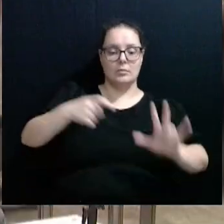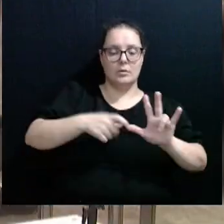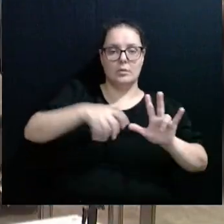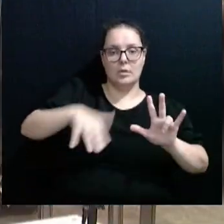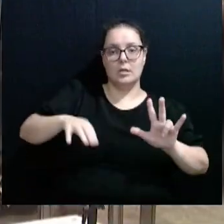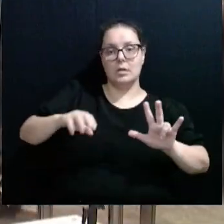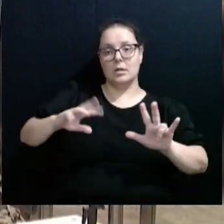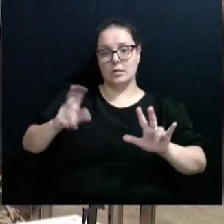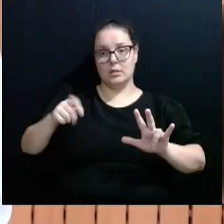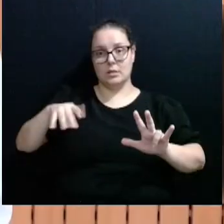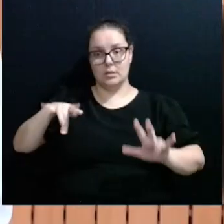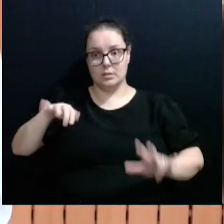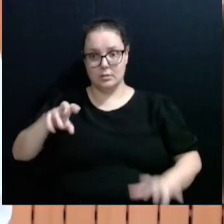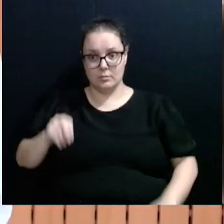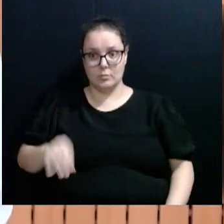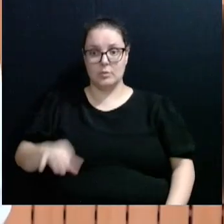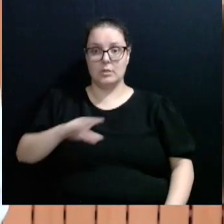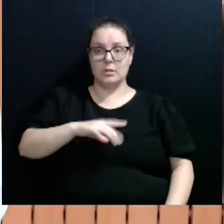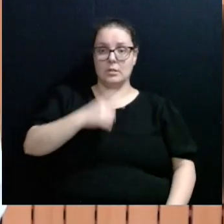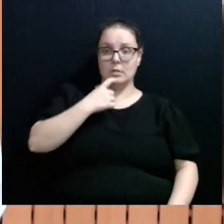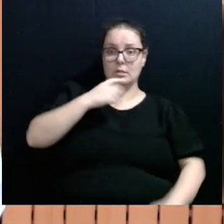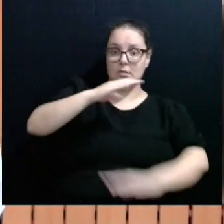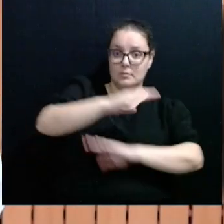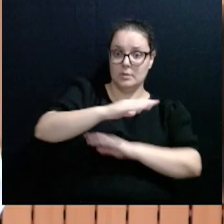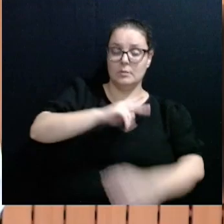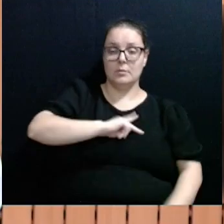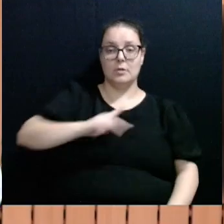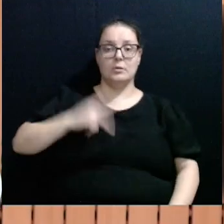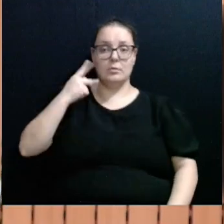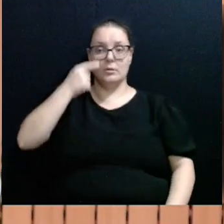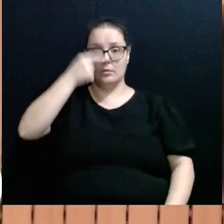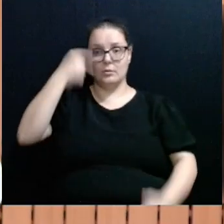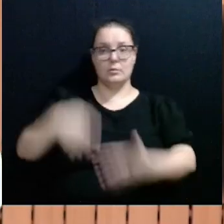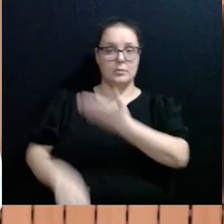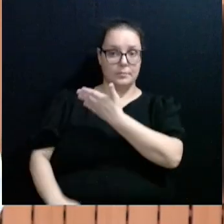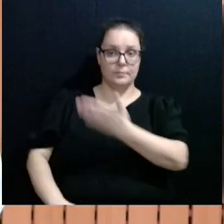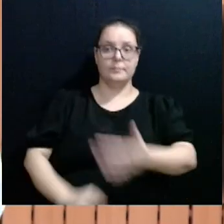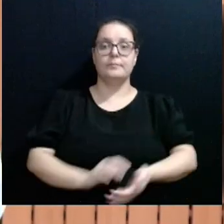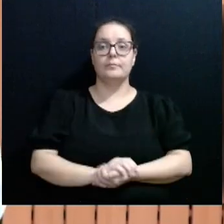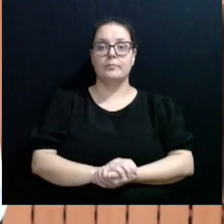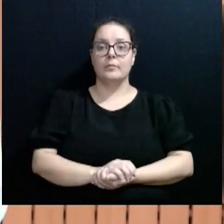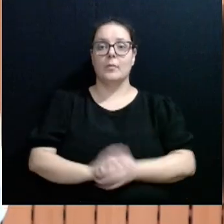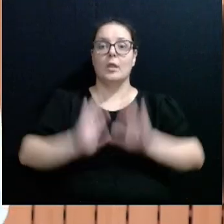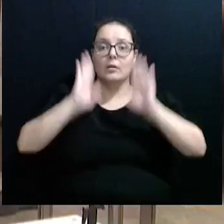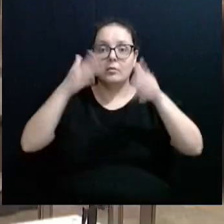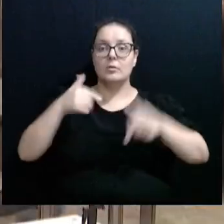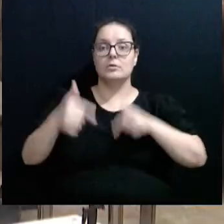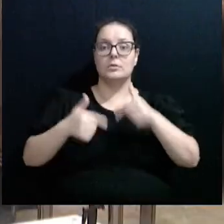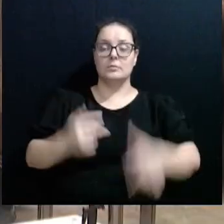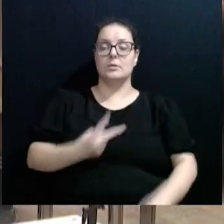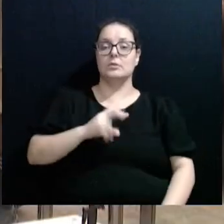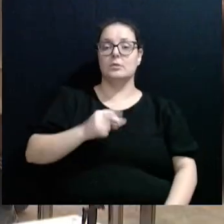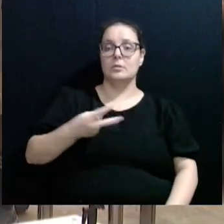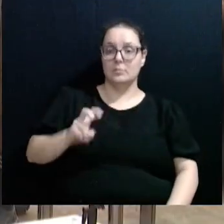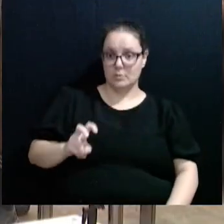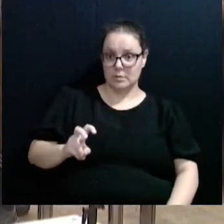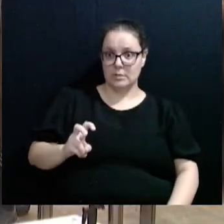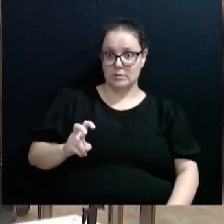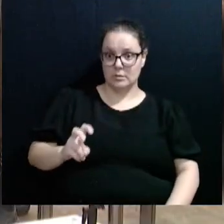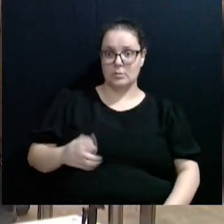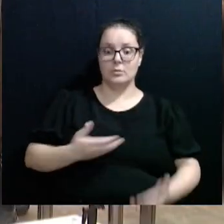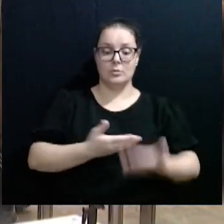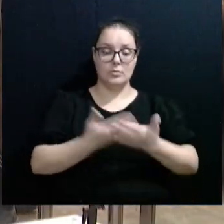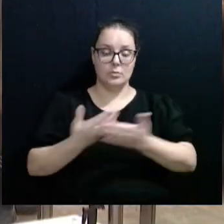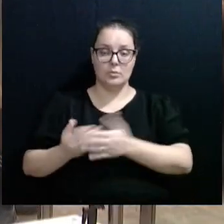Câmara Municipal de Campinas, presidida pela vereadora Paola Miguel, focou os trabalhos em 2025 no estudo e no acompanhamento